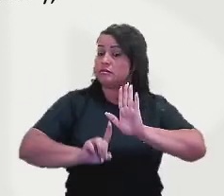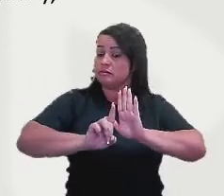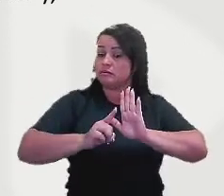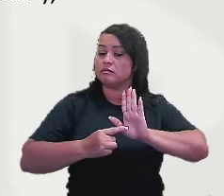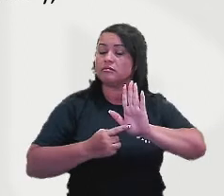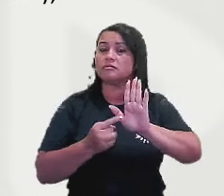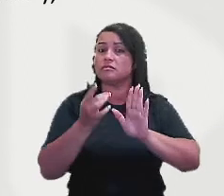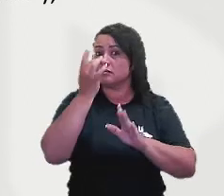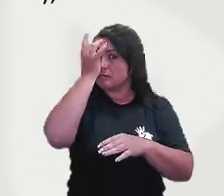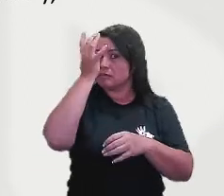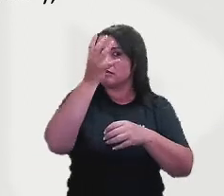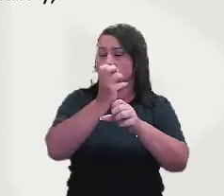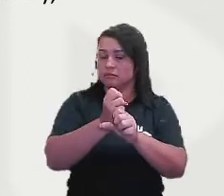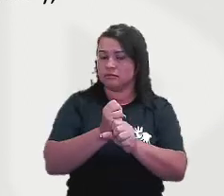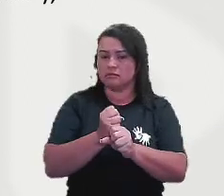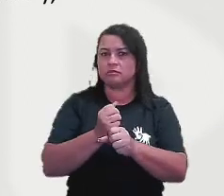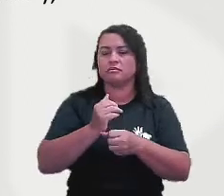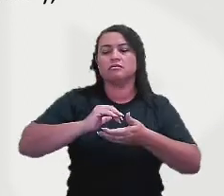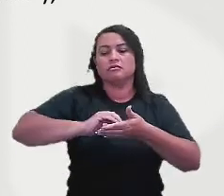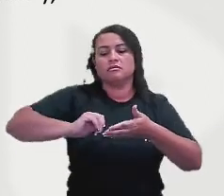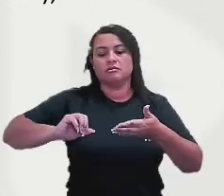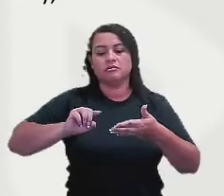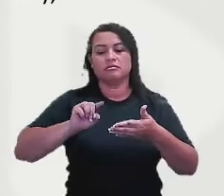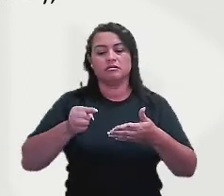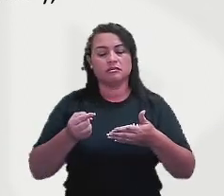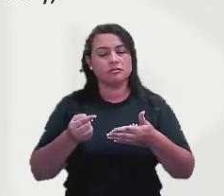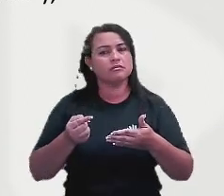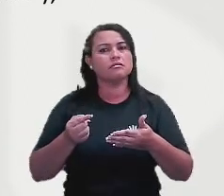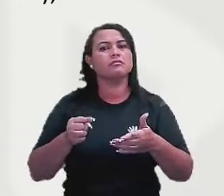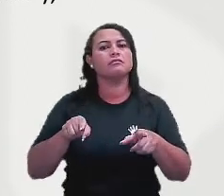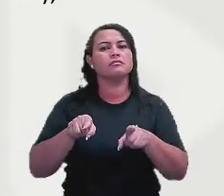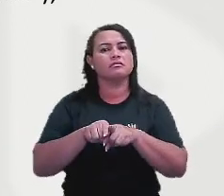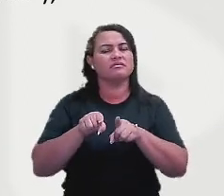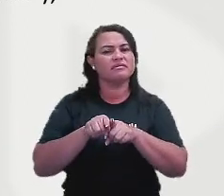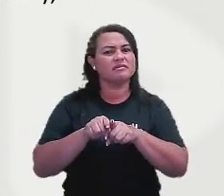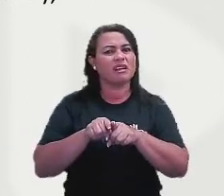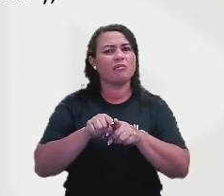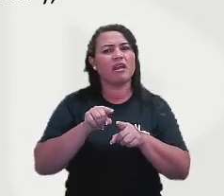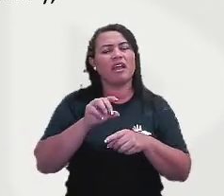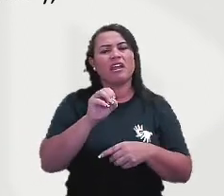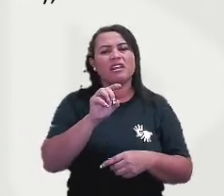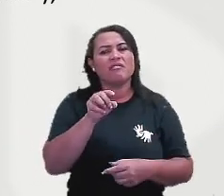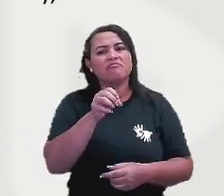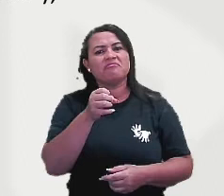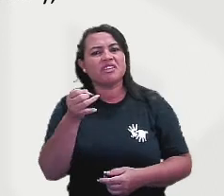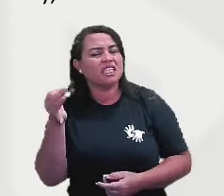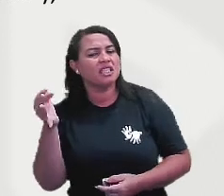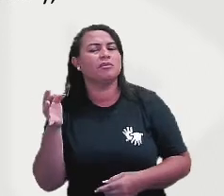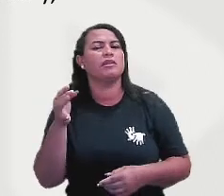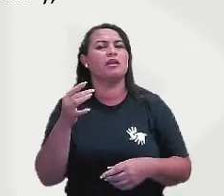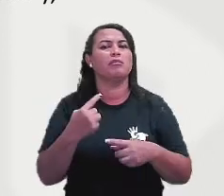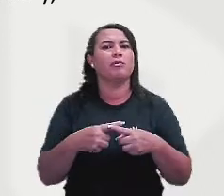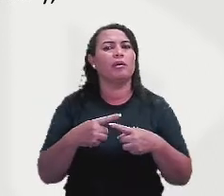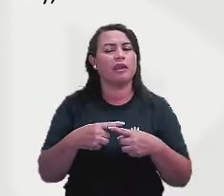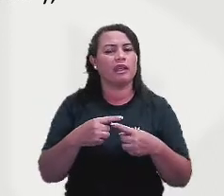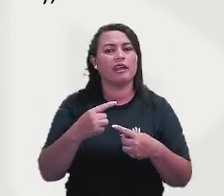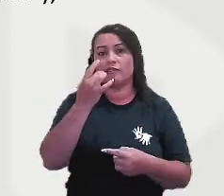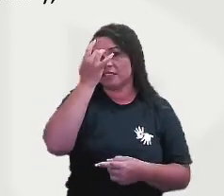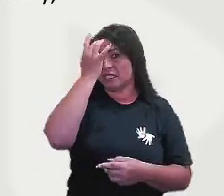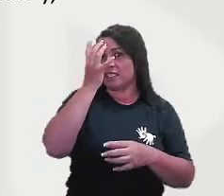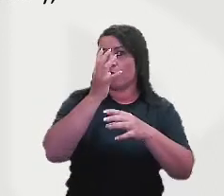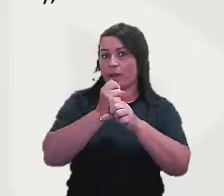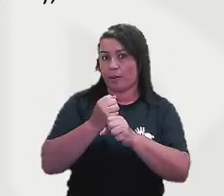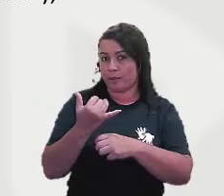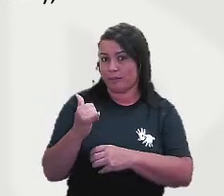cálculo. Então eu tirei aí a questão da vírgula e da parte decimal desse número para que a gente pudesse facilitar o nosso